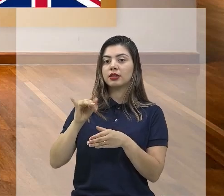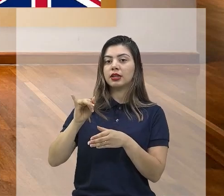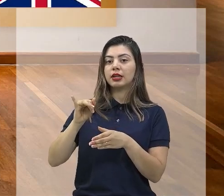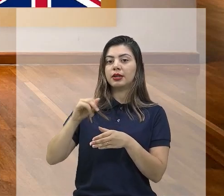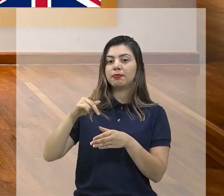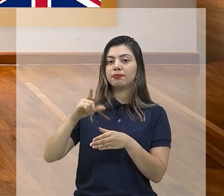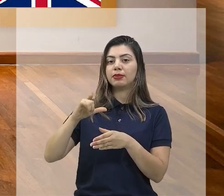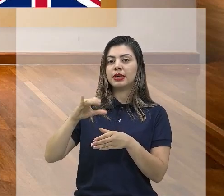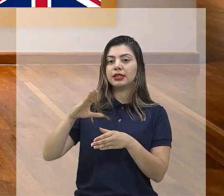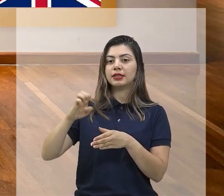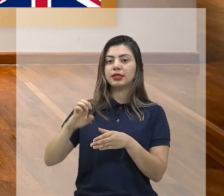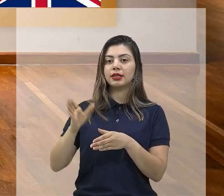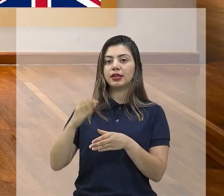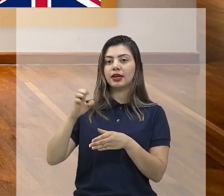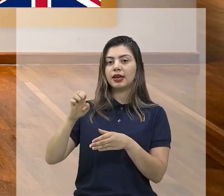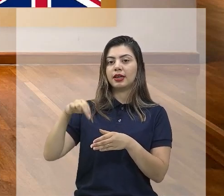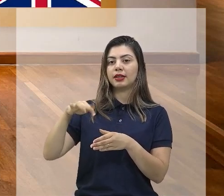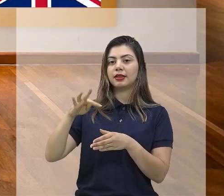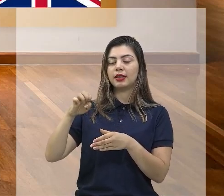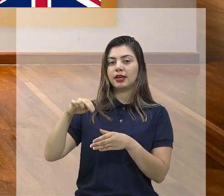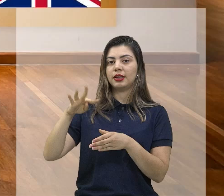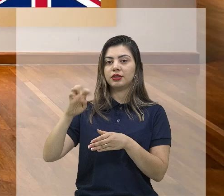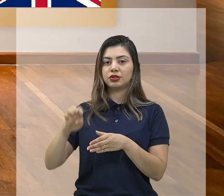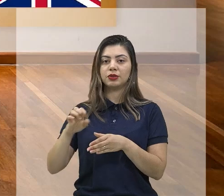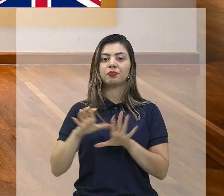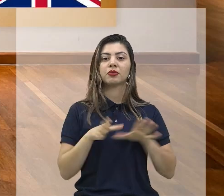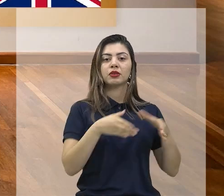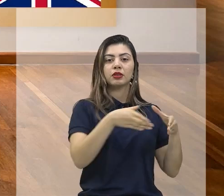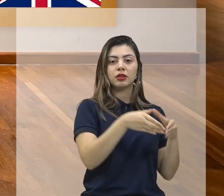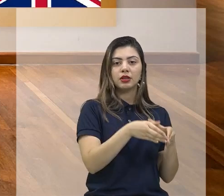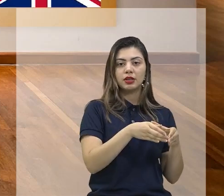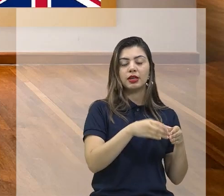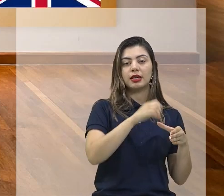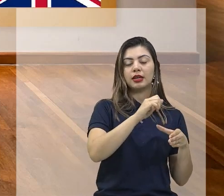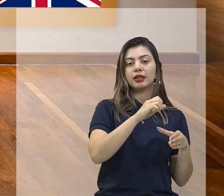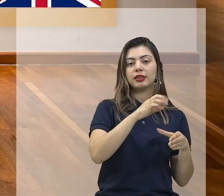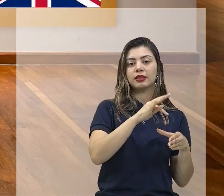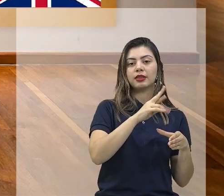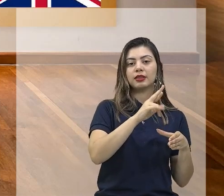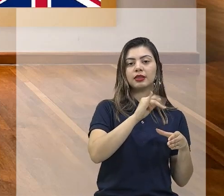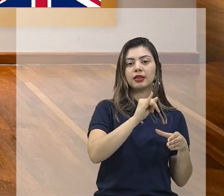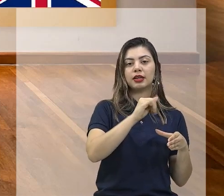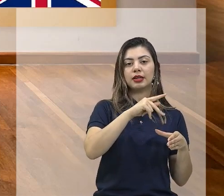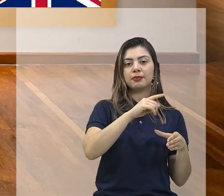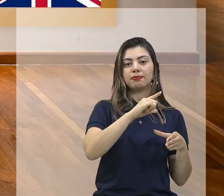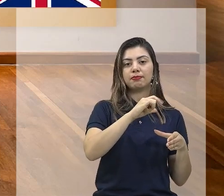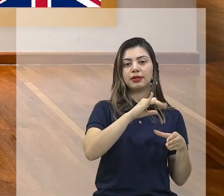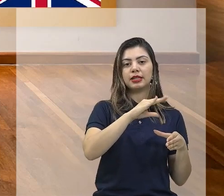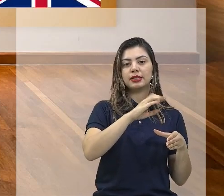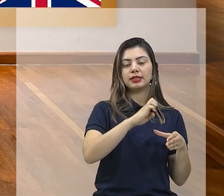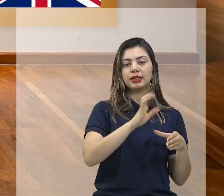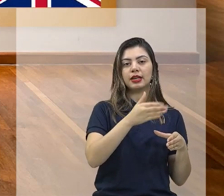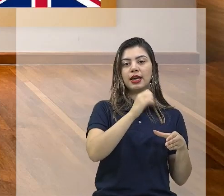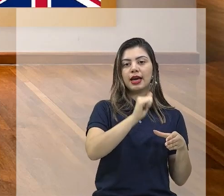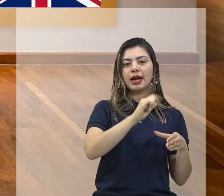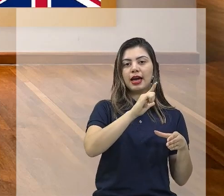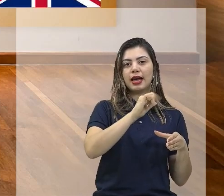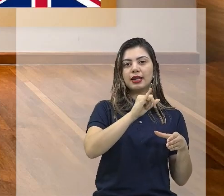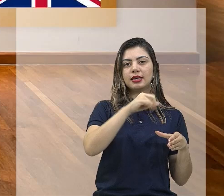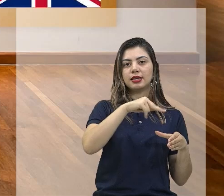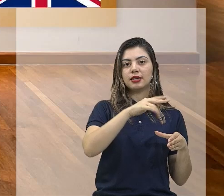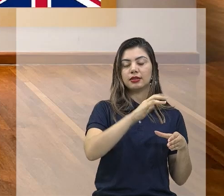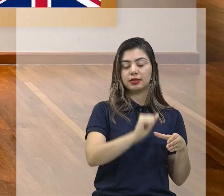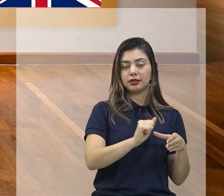essa tríplice aliança, Alemanha, Império Austro-Húngaro e Itália, nós temos ali o sistema, então, de alianças,